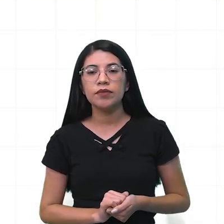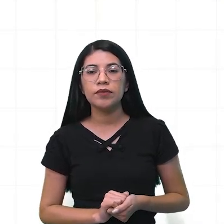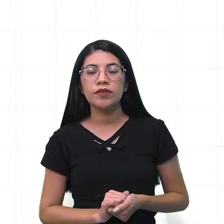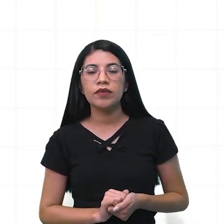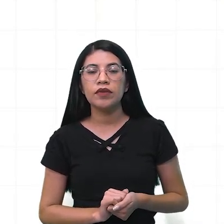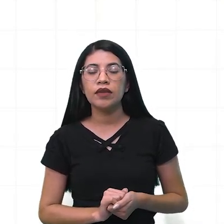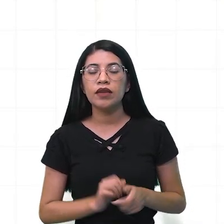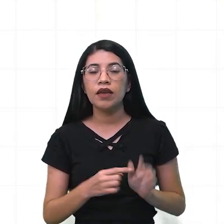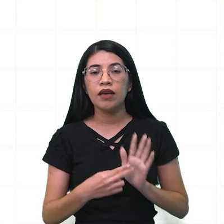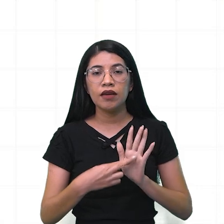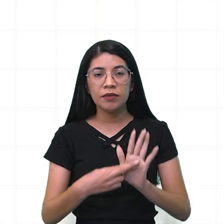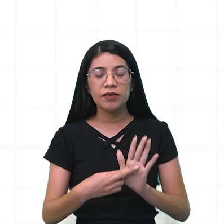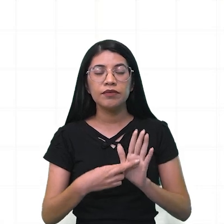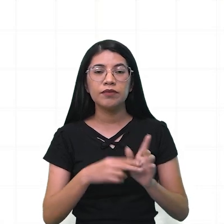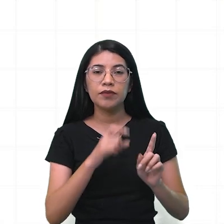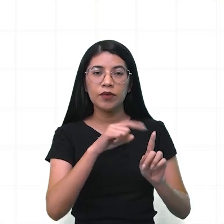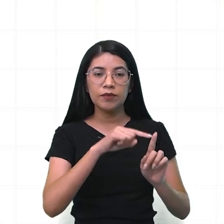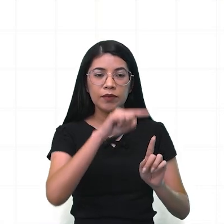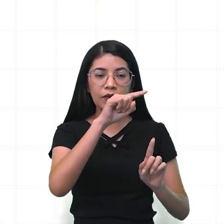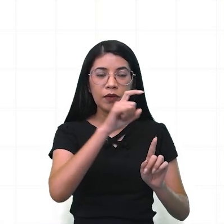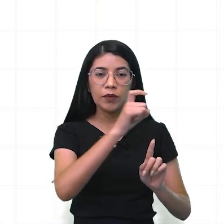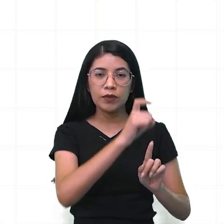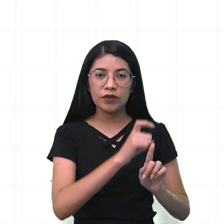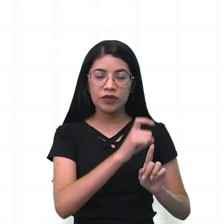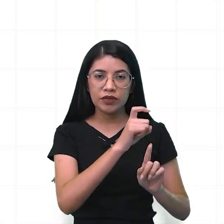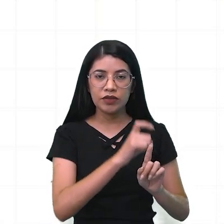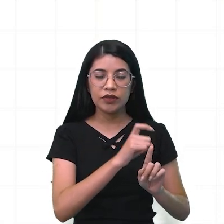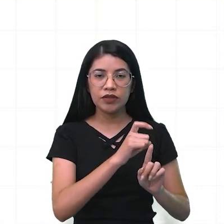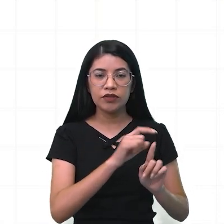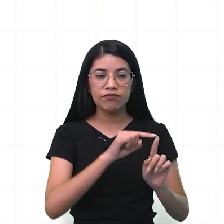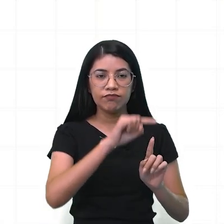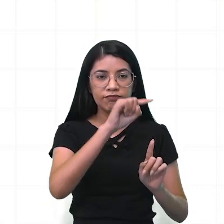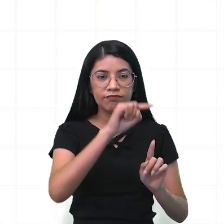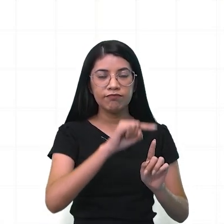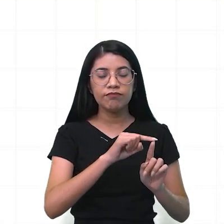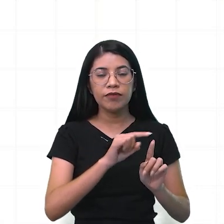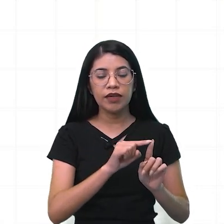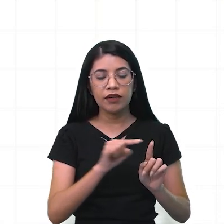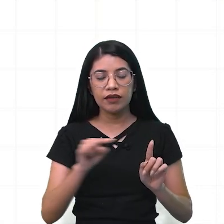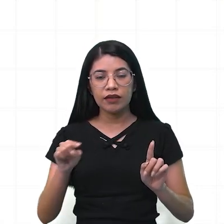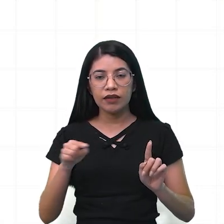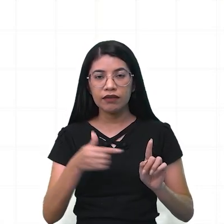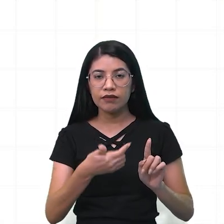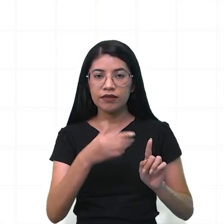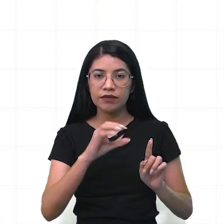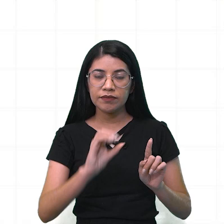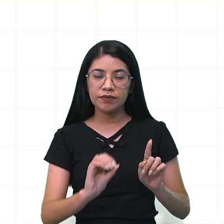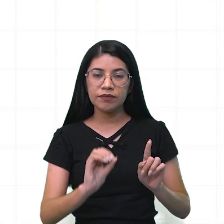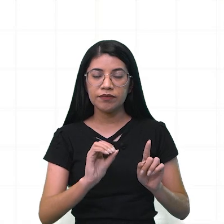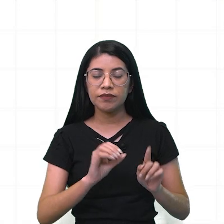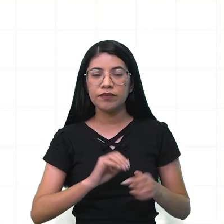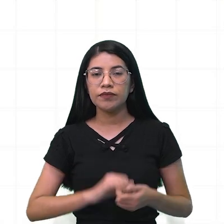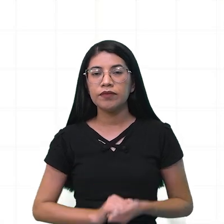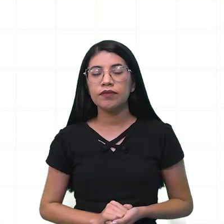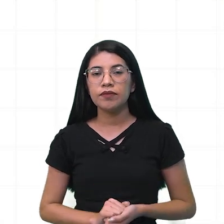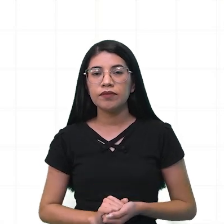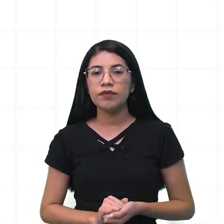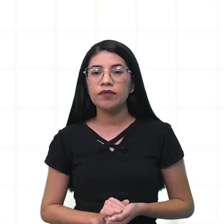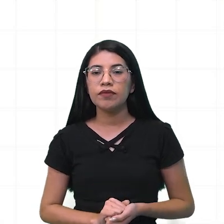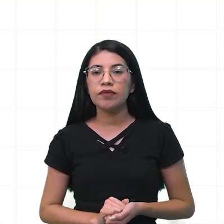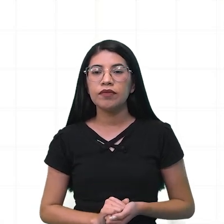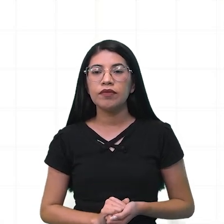Representando por x a medida em centímetros do lado menor, do menor lado, dê